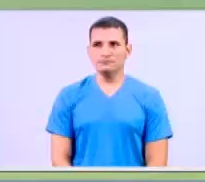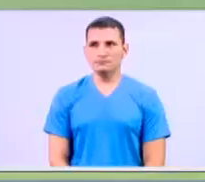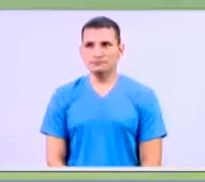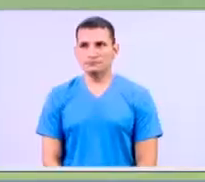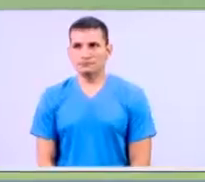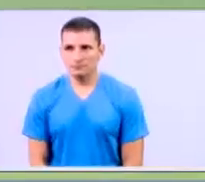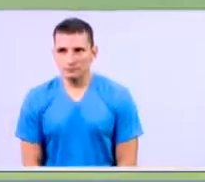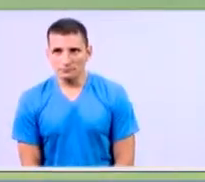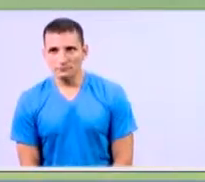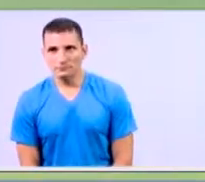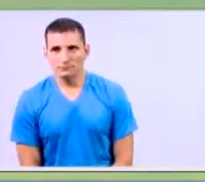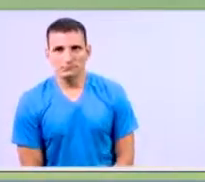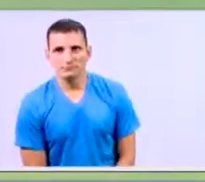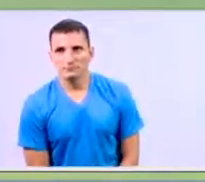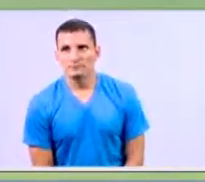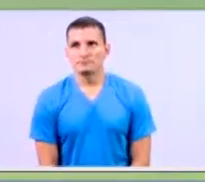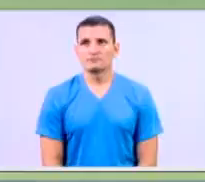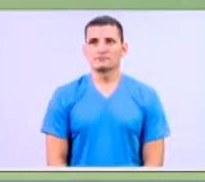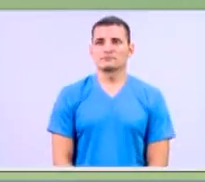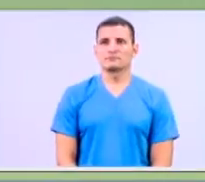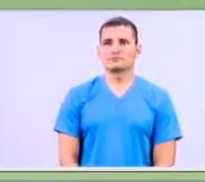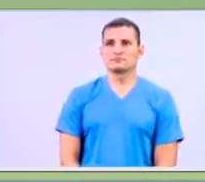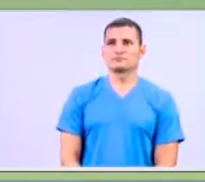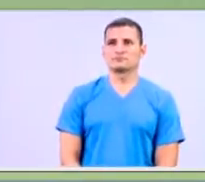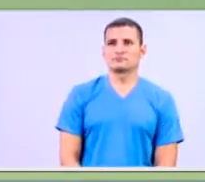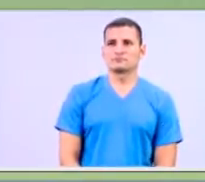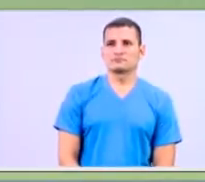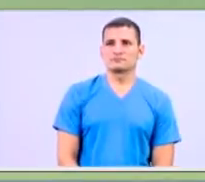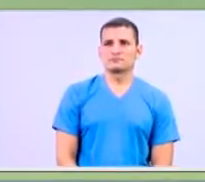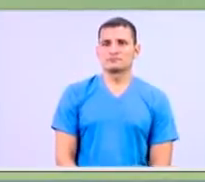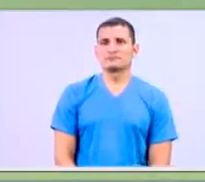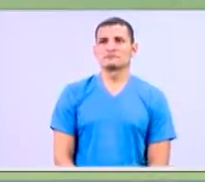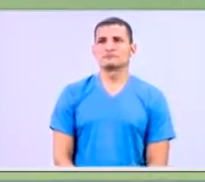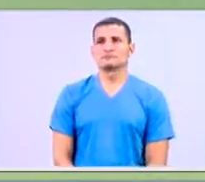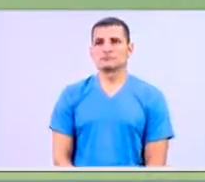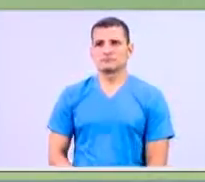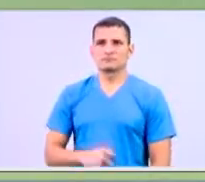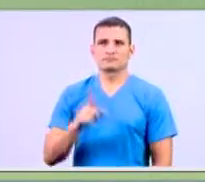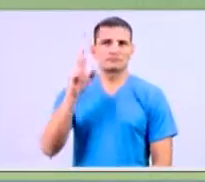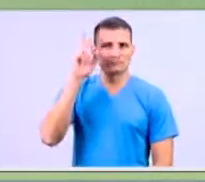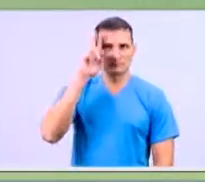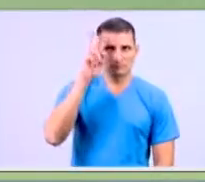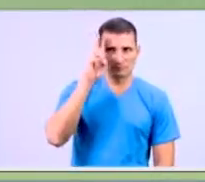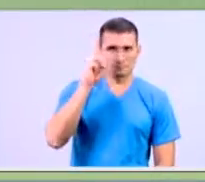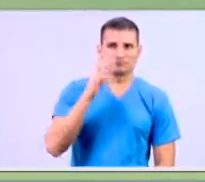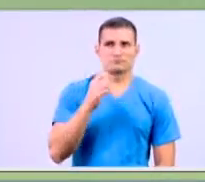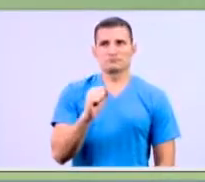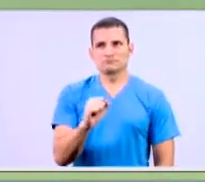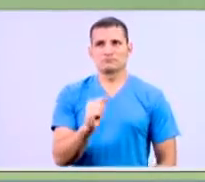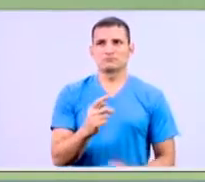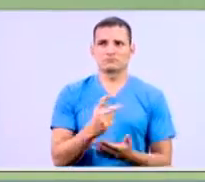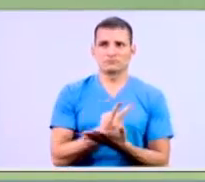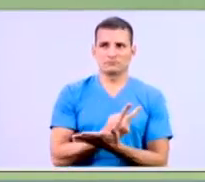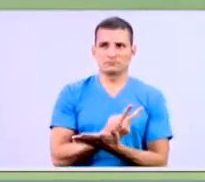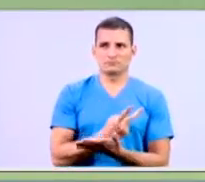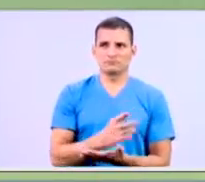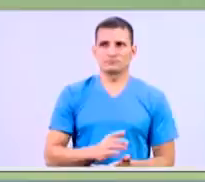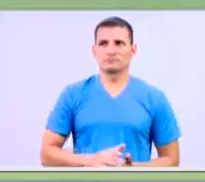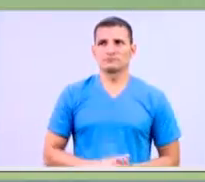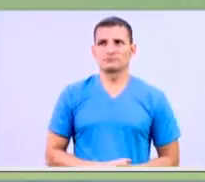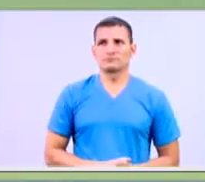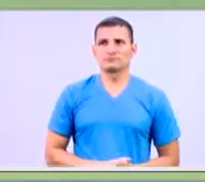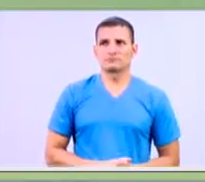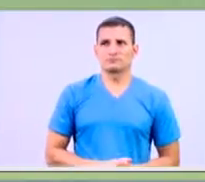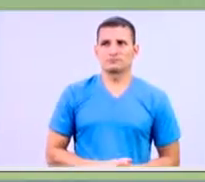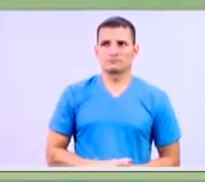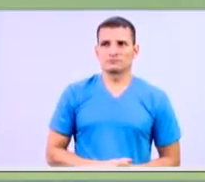Legal que ele é uma história aí, né? Um cenário de alguma coisa que de fato pode acontecer.